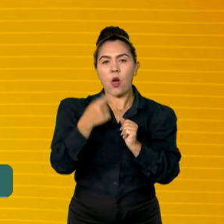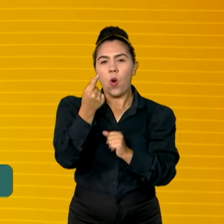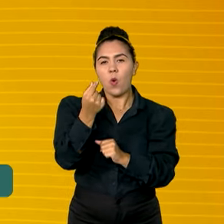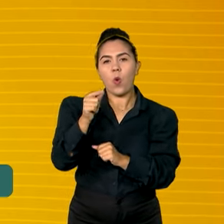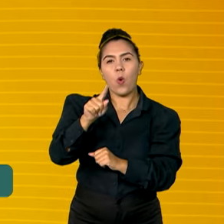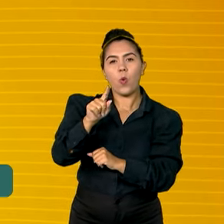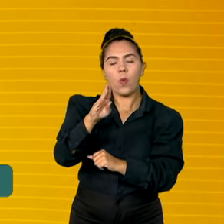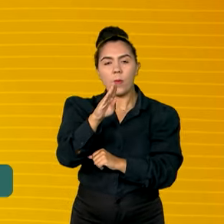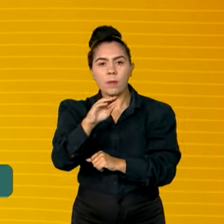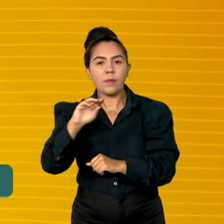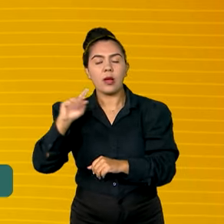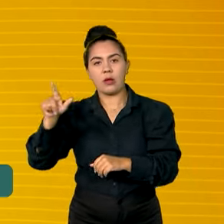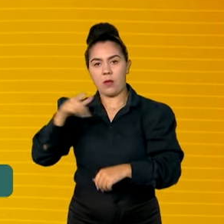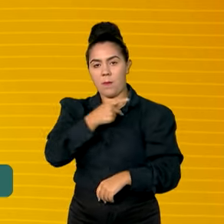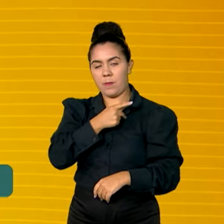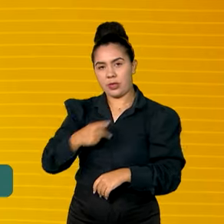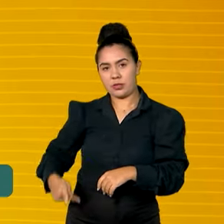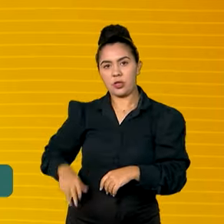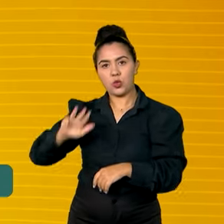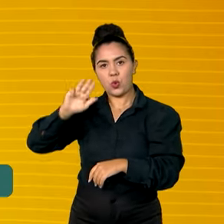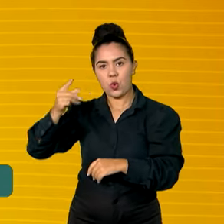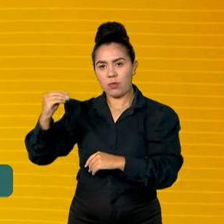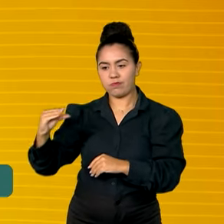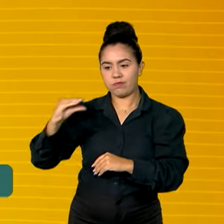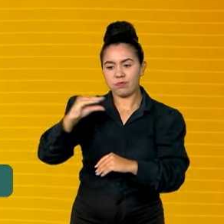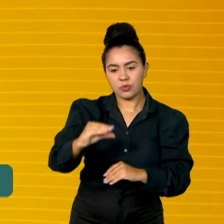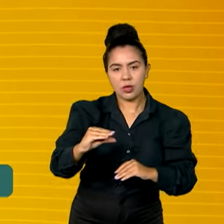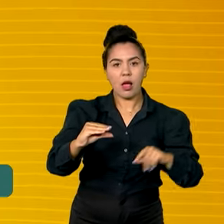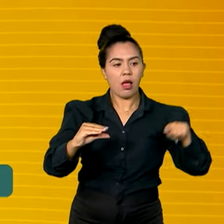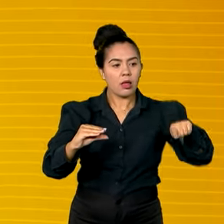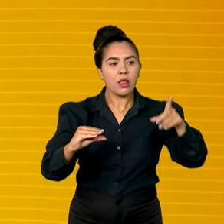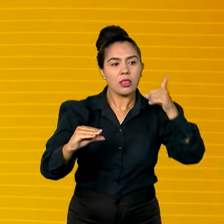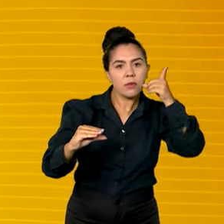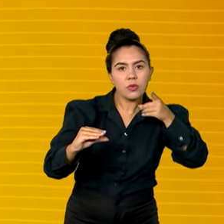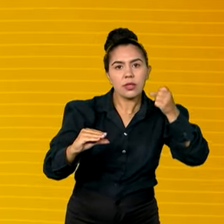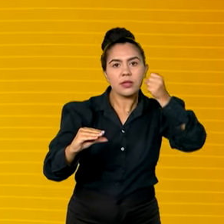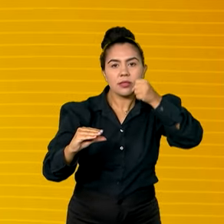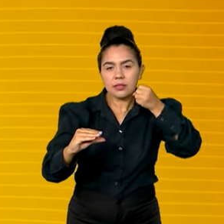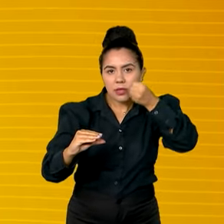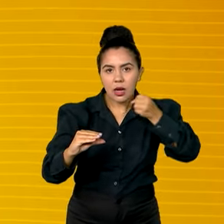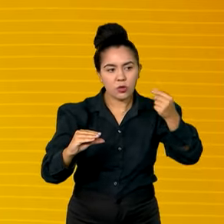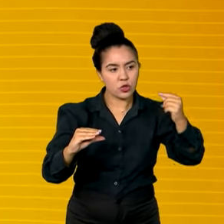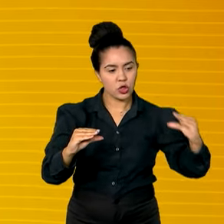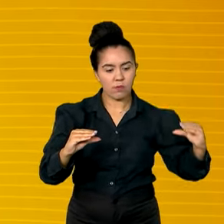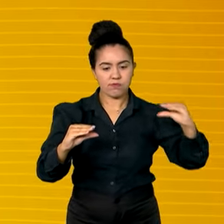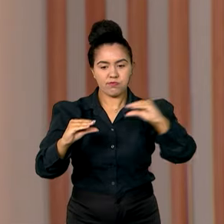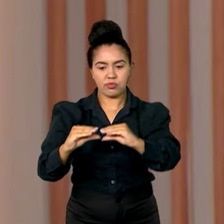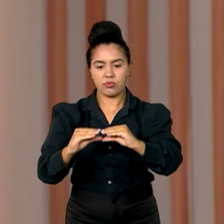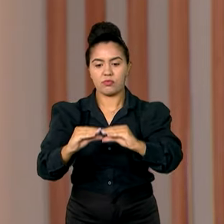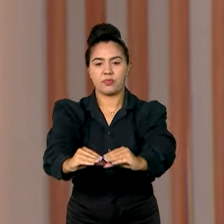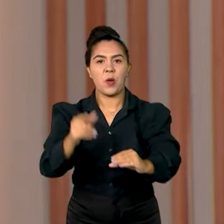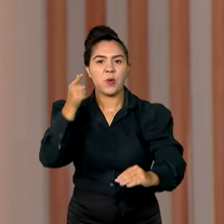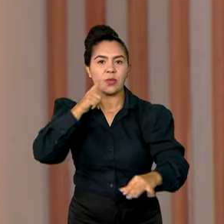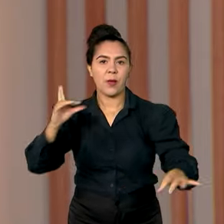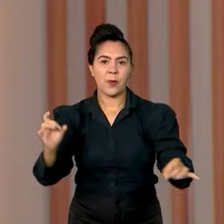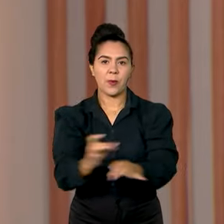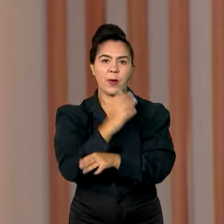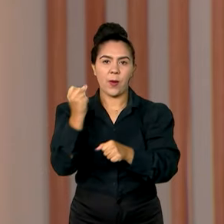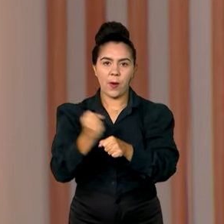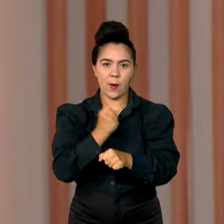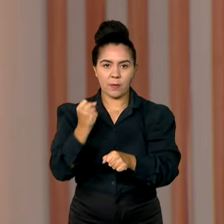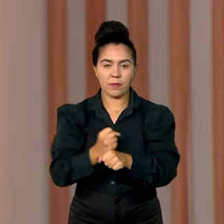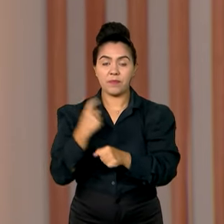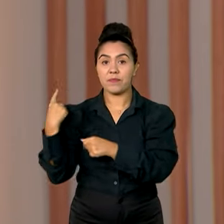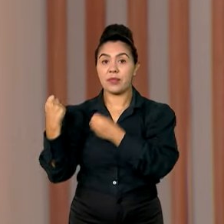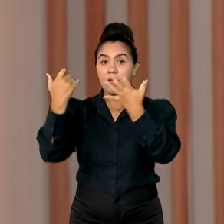pelo presidente Lula no orçamento e mais uma colaboração da bancada local, nós vamos finalmente terminar essas obras. O assunto